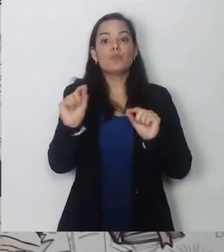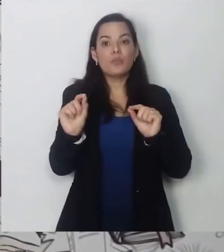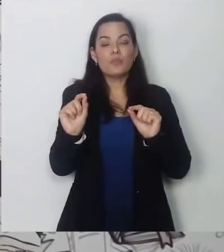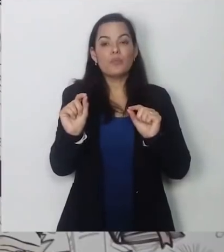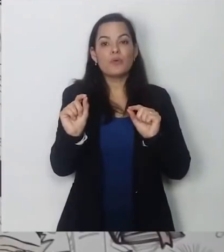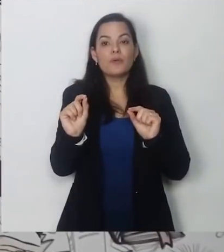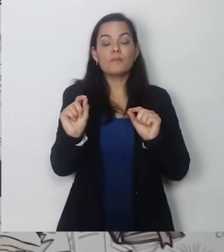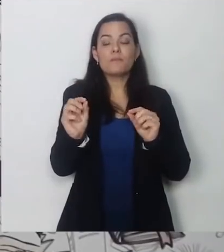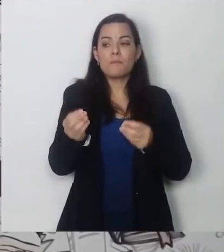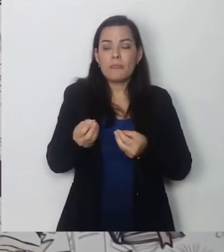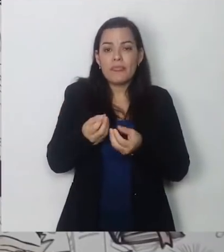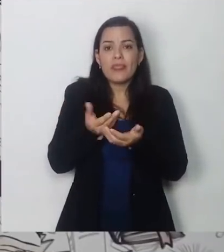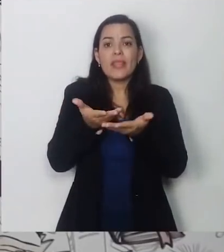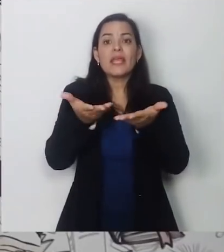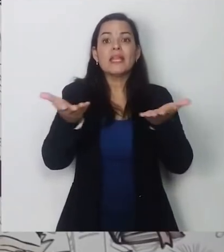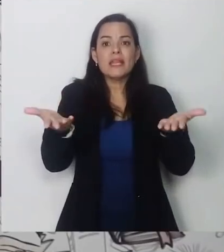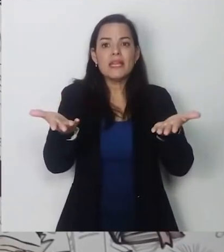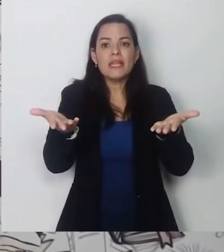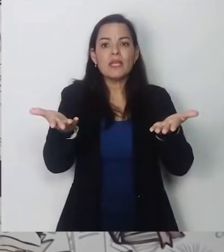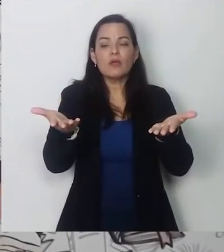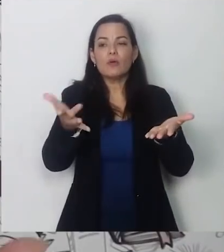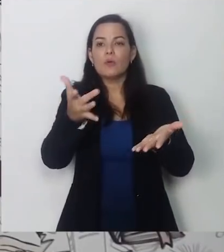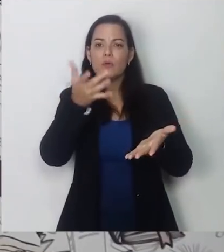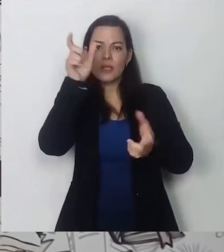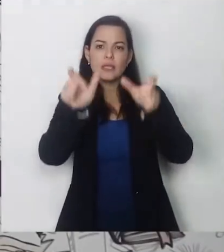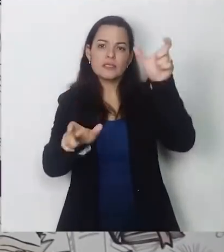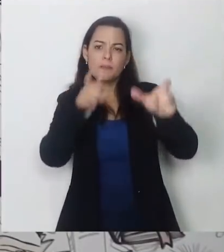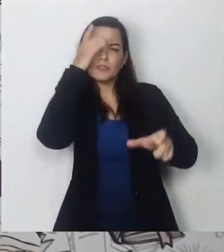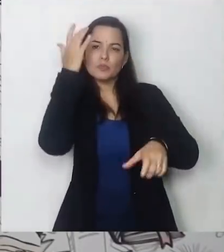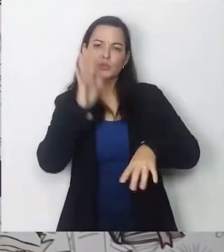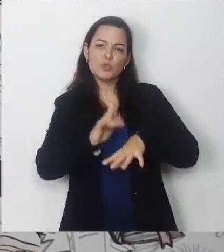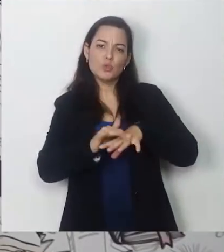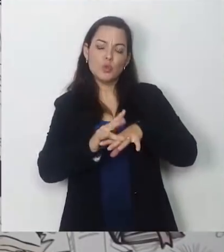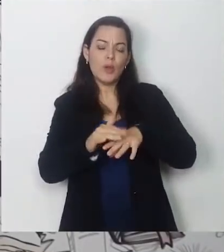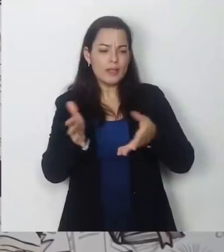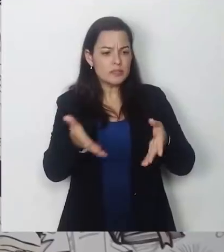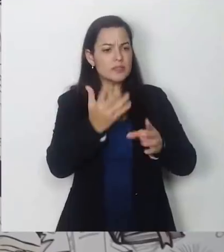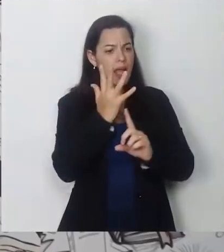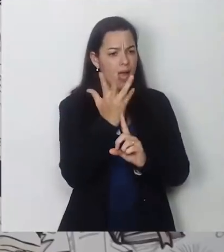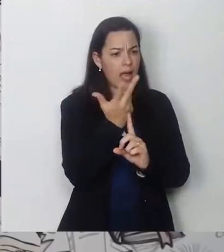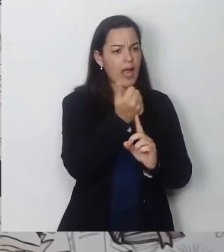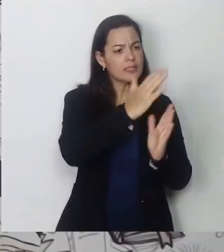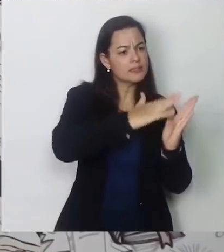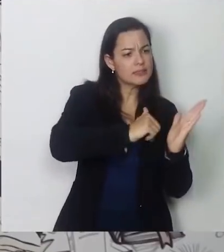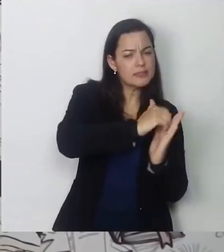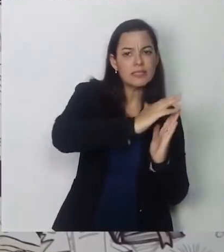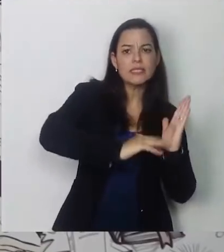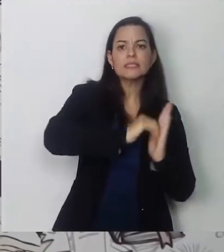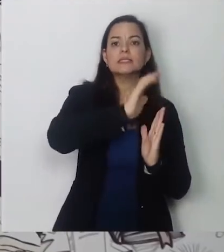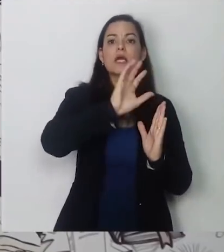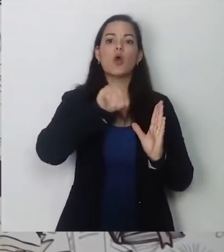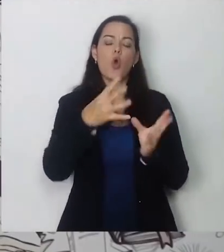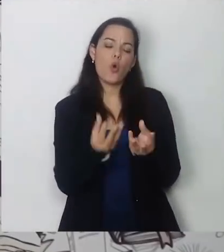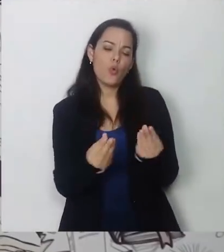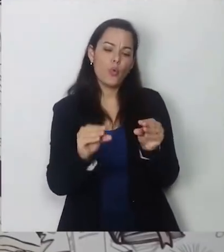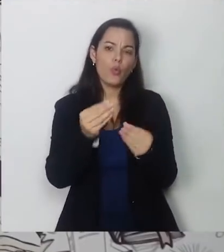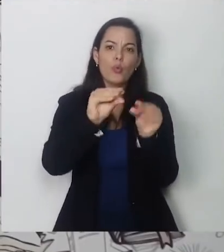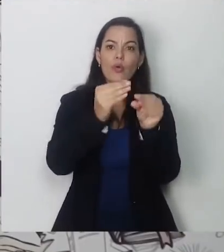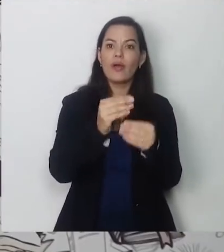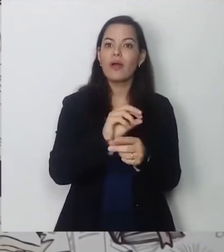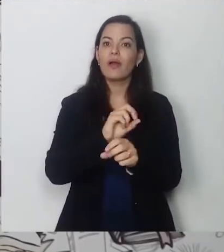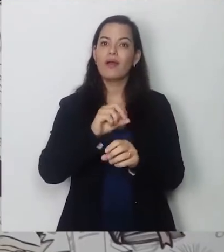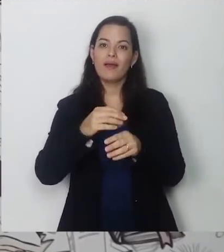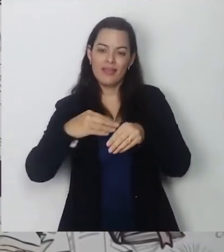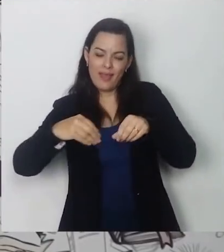expressão por meio da arte, como pinturas, desenhos, esculturas em argila e poesias,